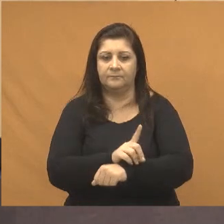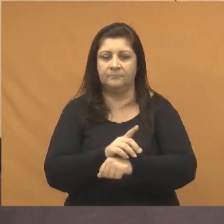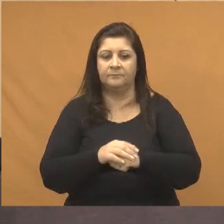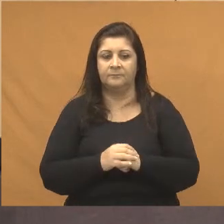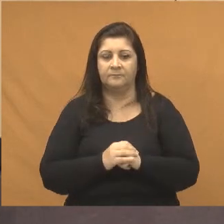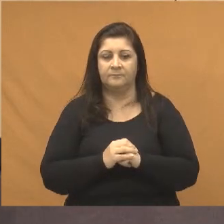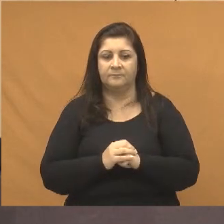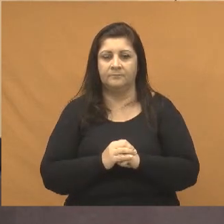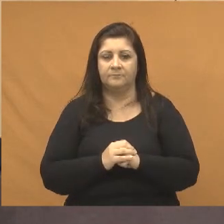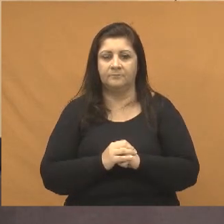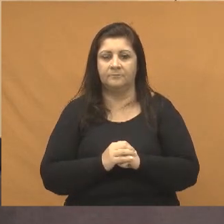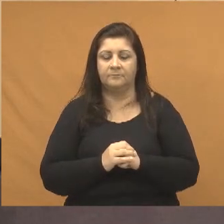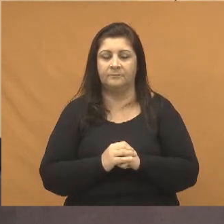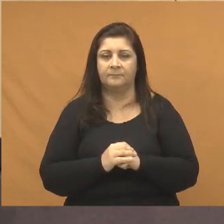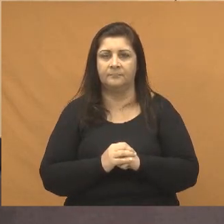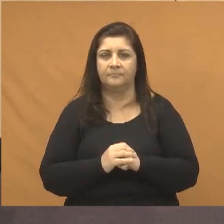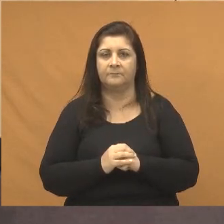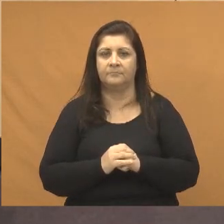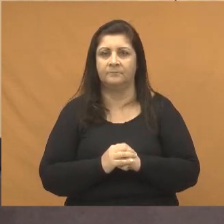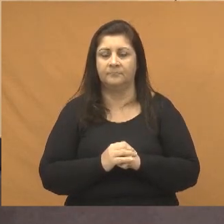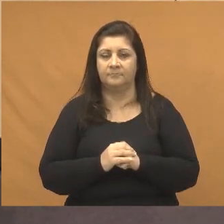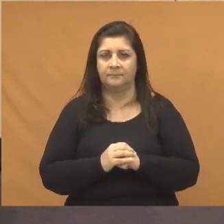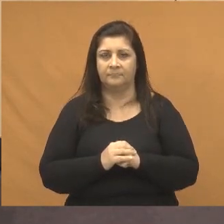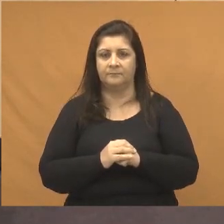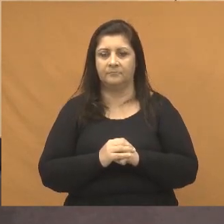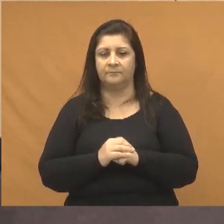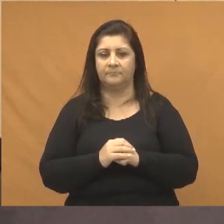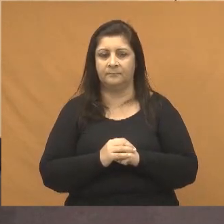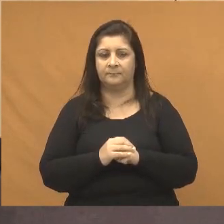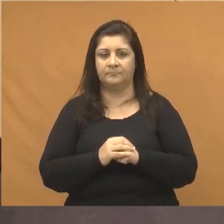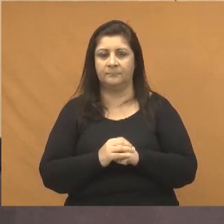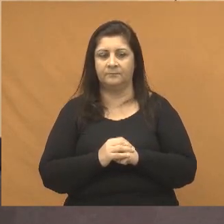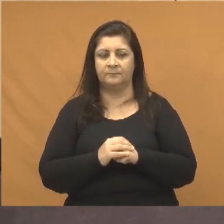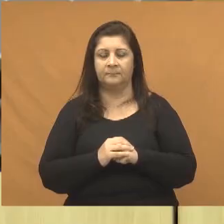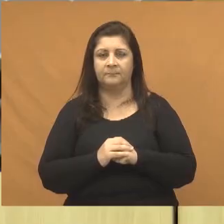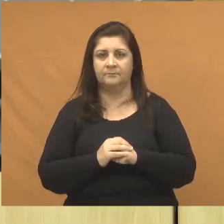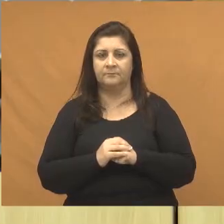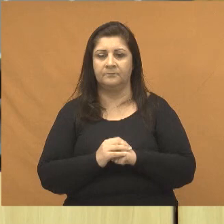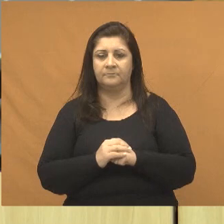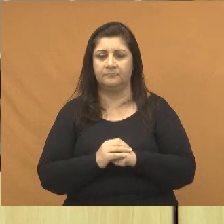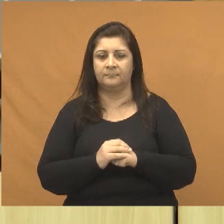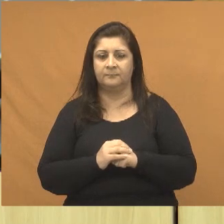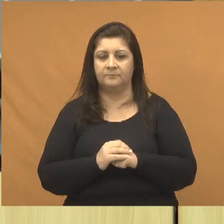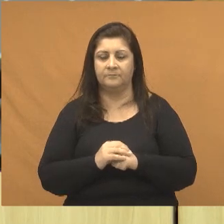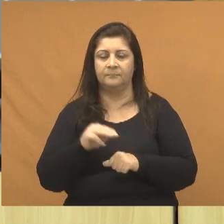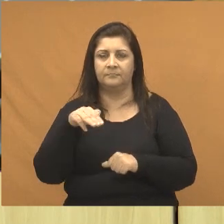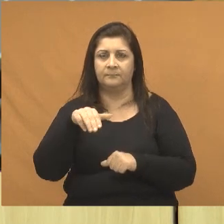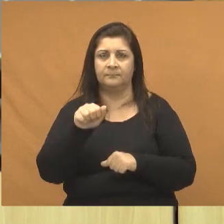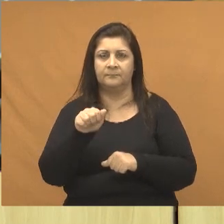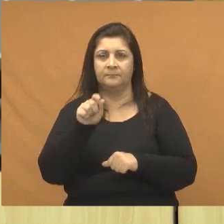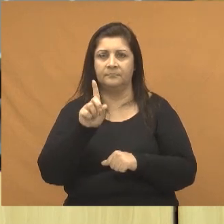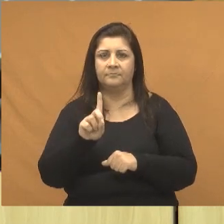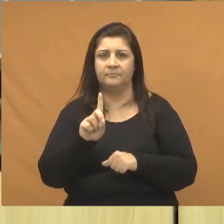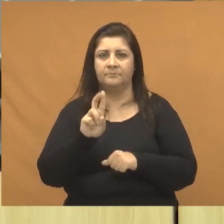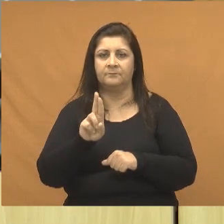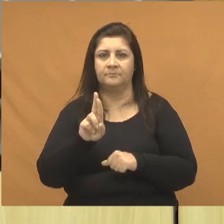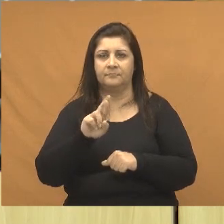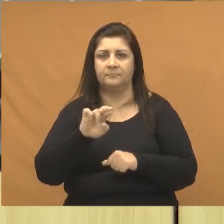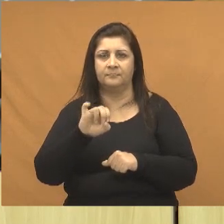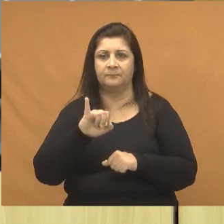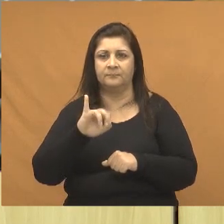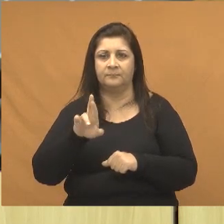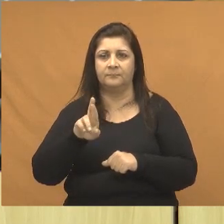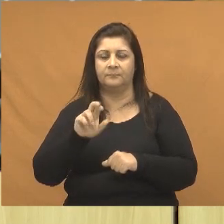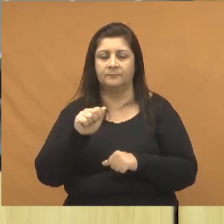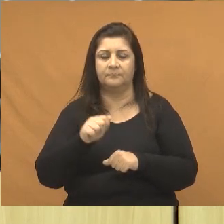Vista, filiada à Igreja Evangélica Assembleia de Deus, Ministério de Madureira em Jacareí,